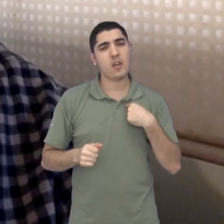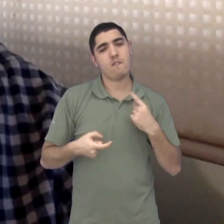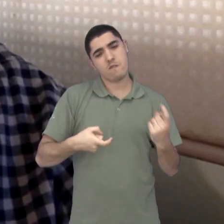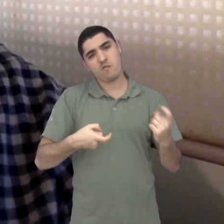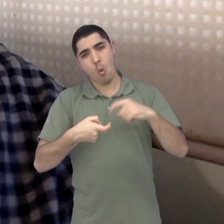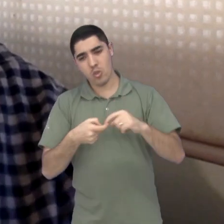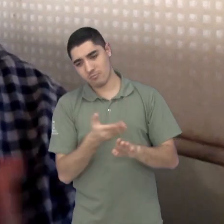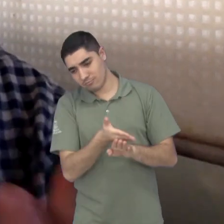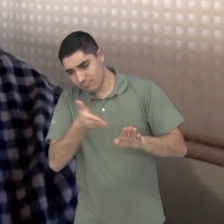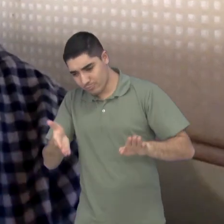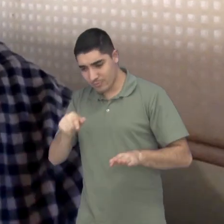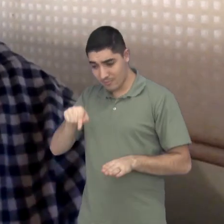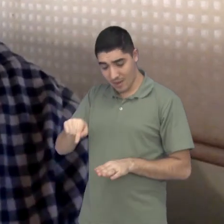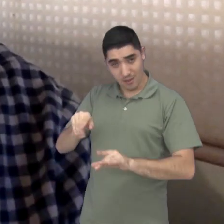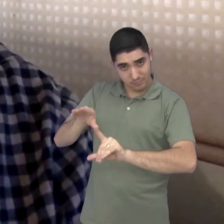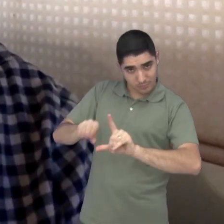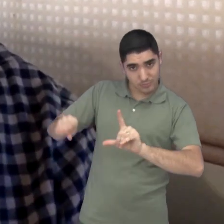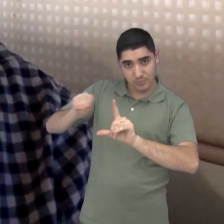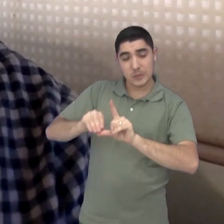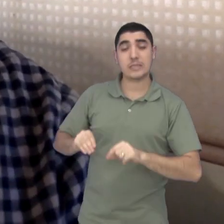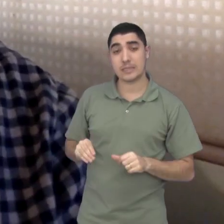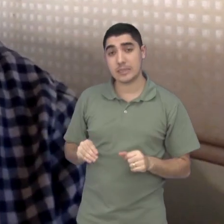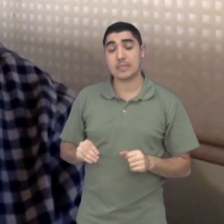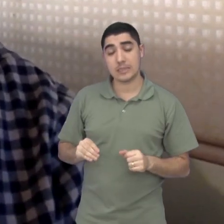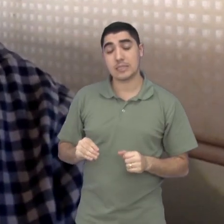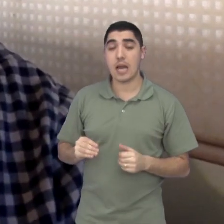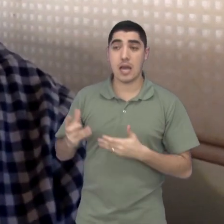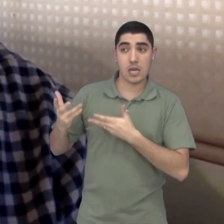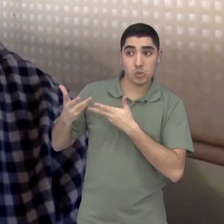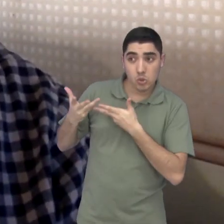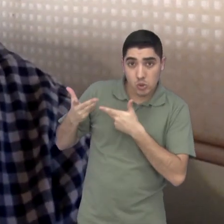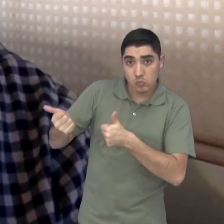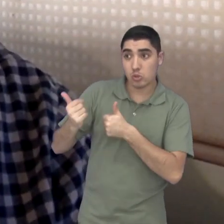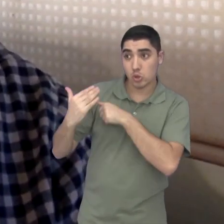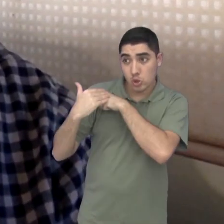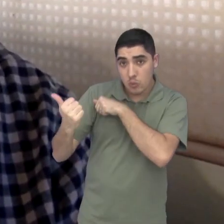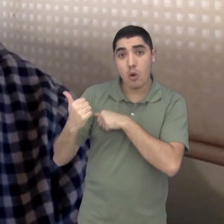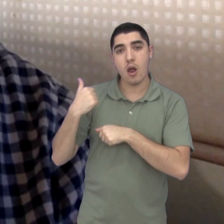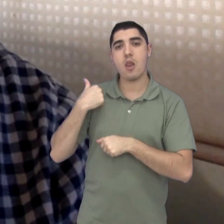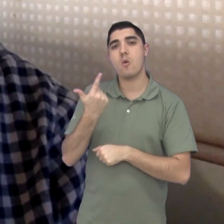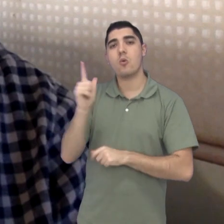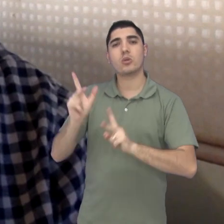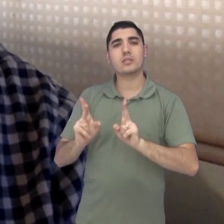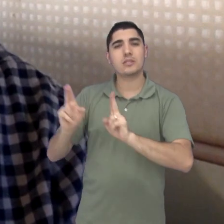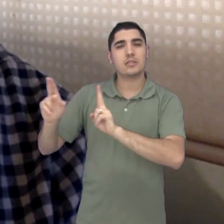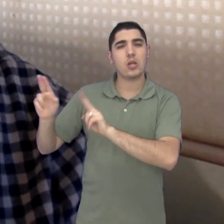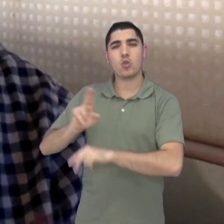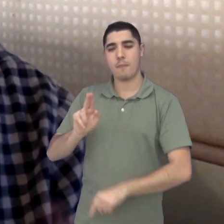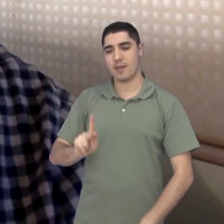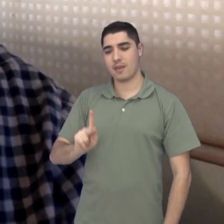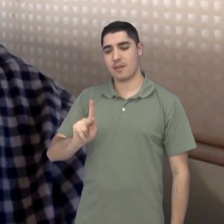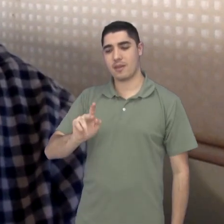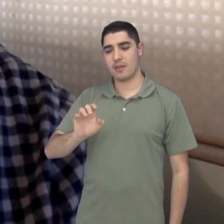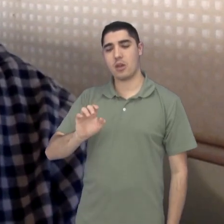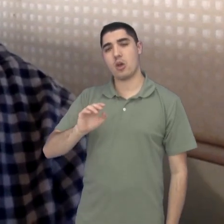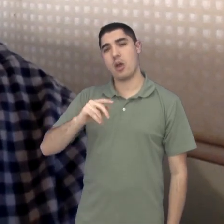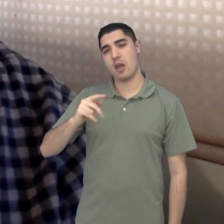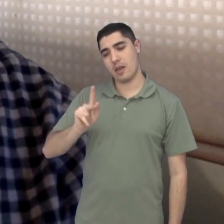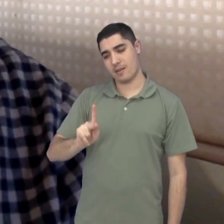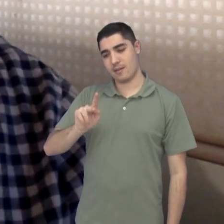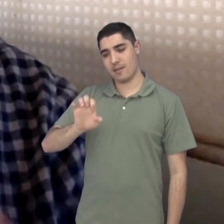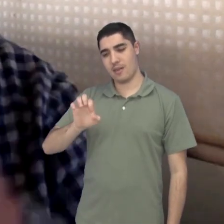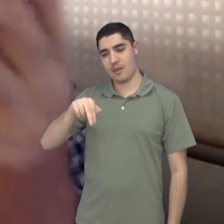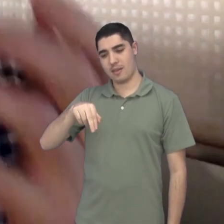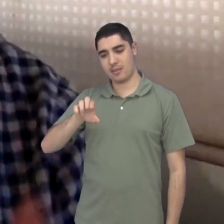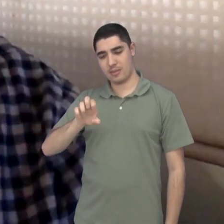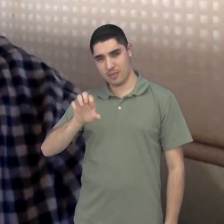com a dublagem e fui convidado para fazer um papel numa série chamada Os Kennedys, eu fazia o Joe Kennedy, eu